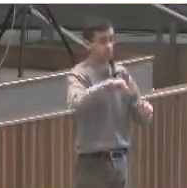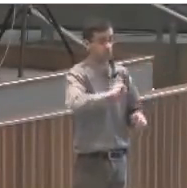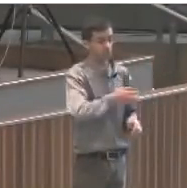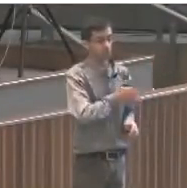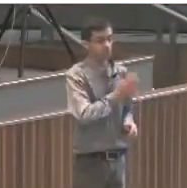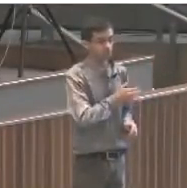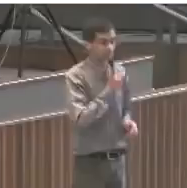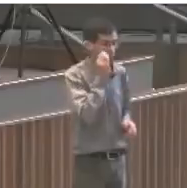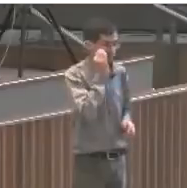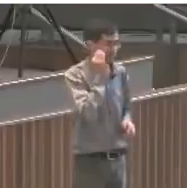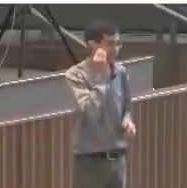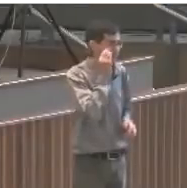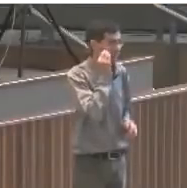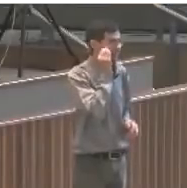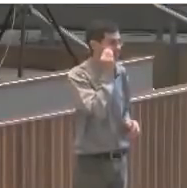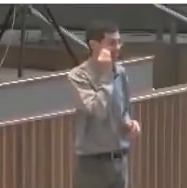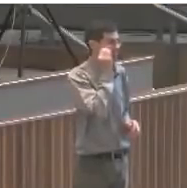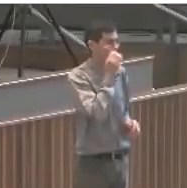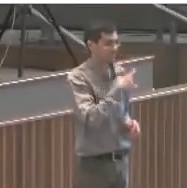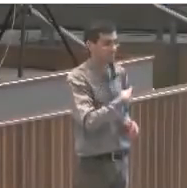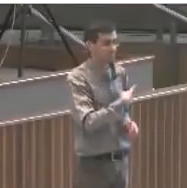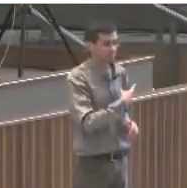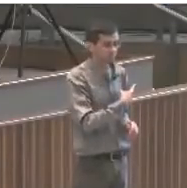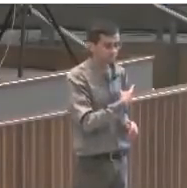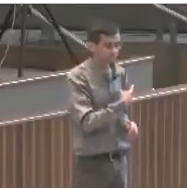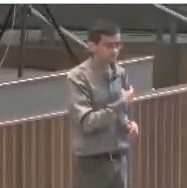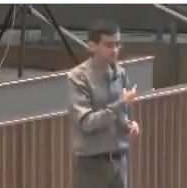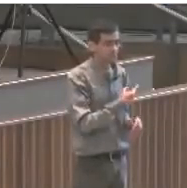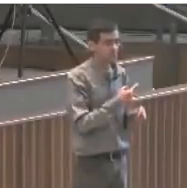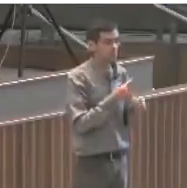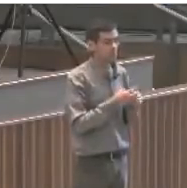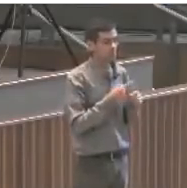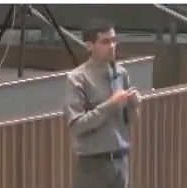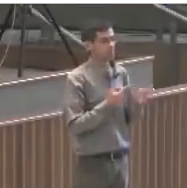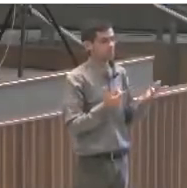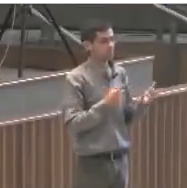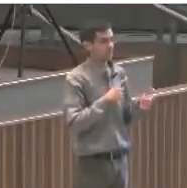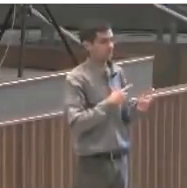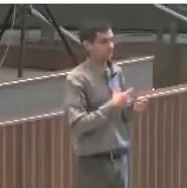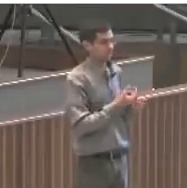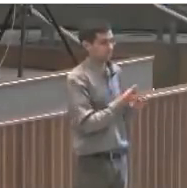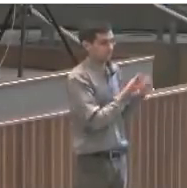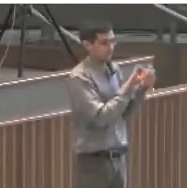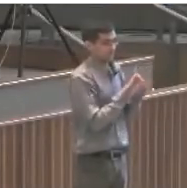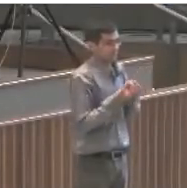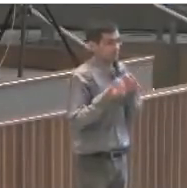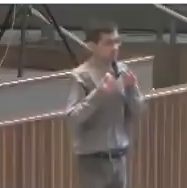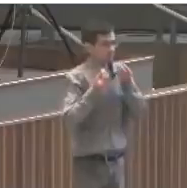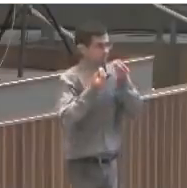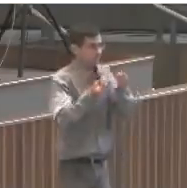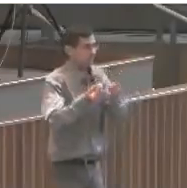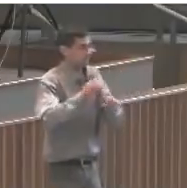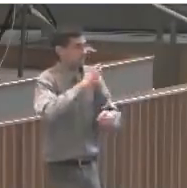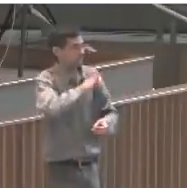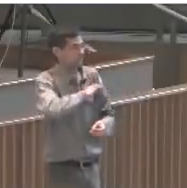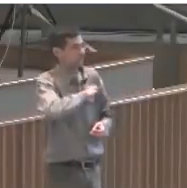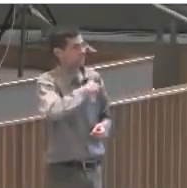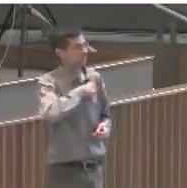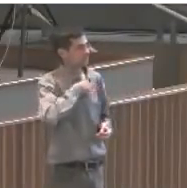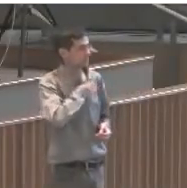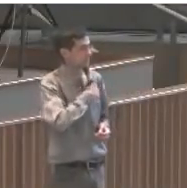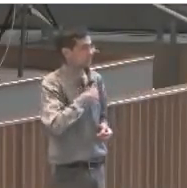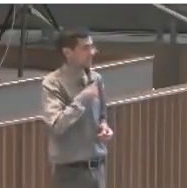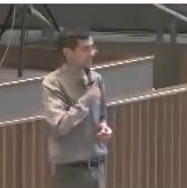experimenta ao estar com aqueles valores se posse nas nossas